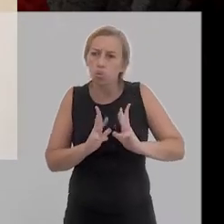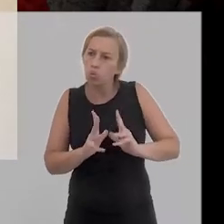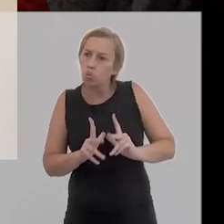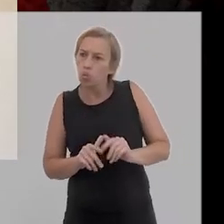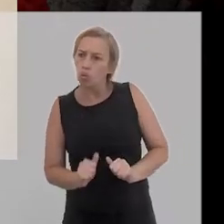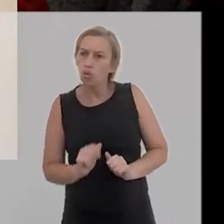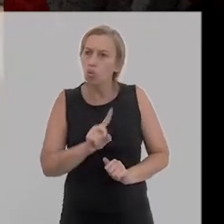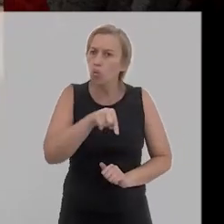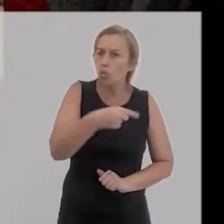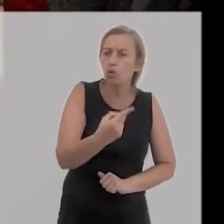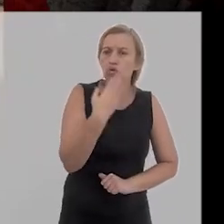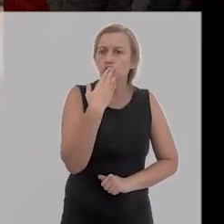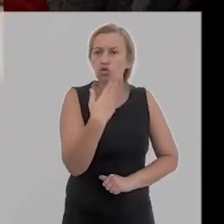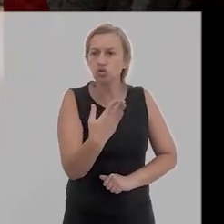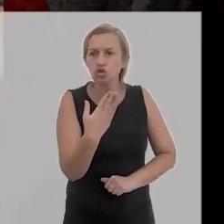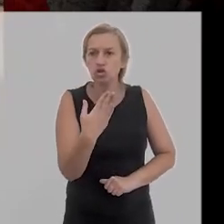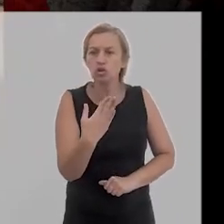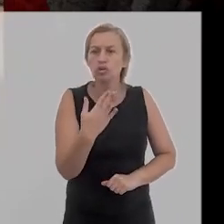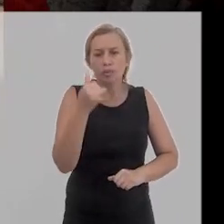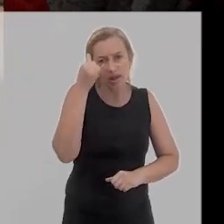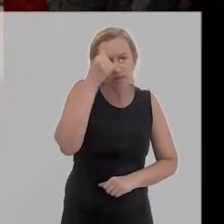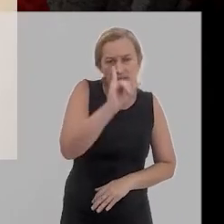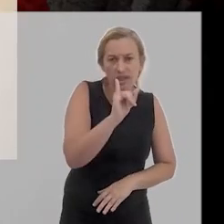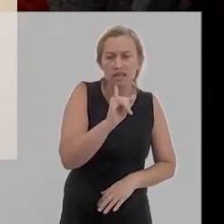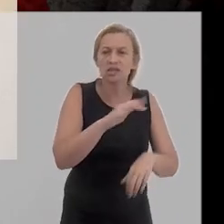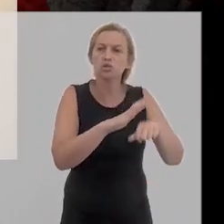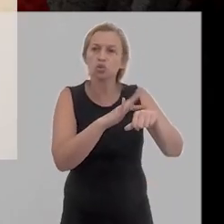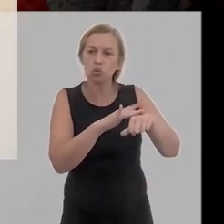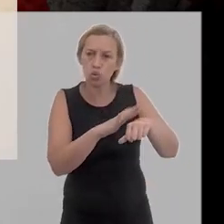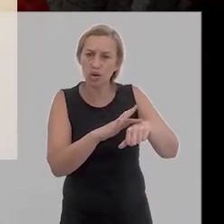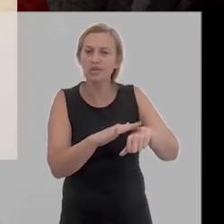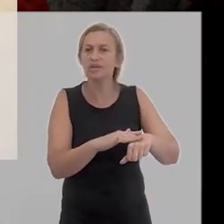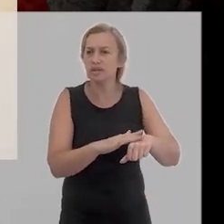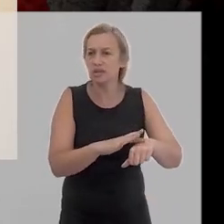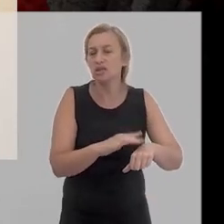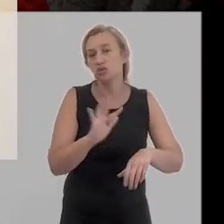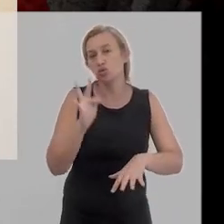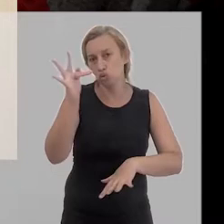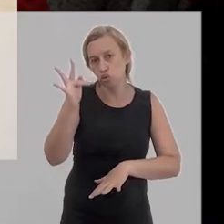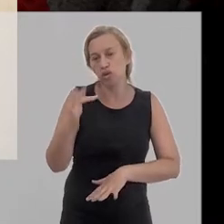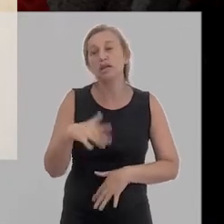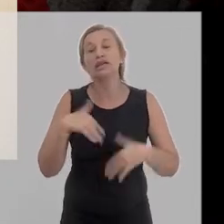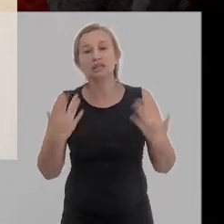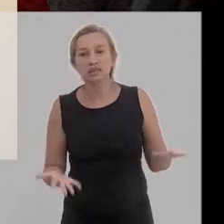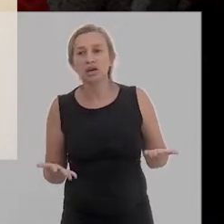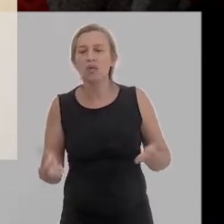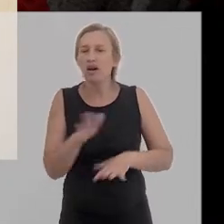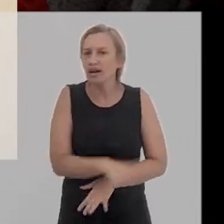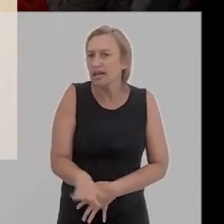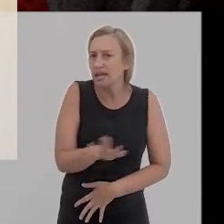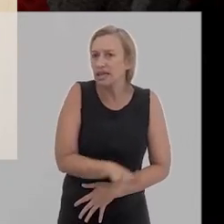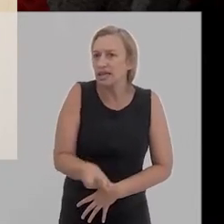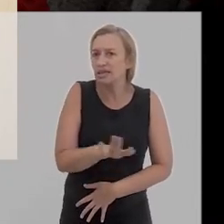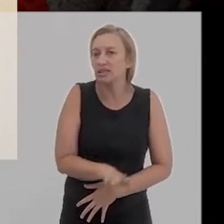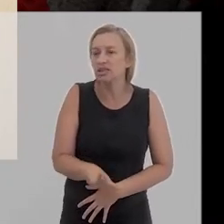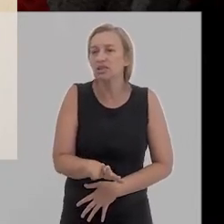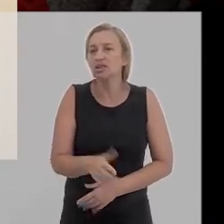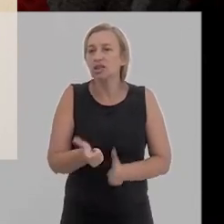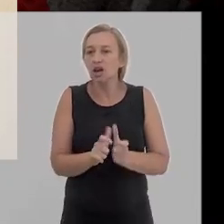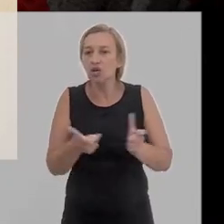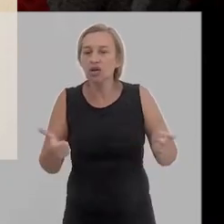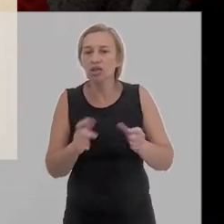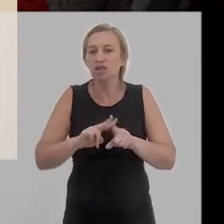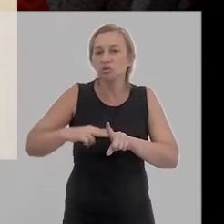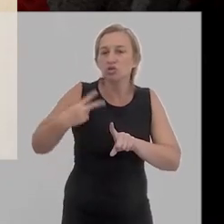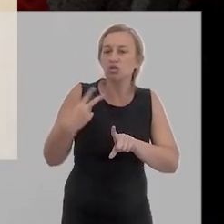de higiene, um outro tipo de noção, até para prevenção de doenças futuras. Então, a